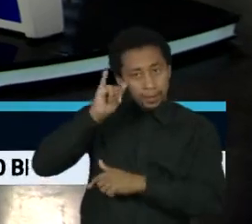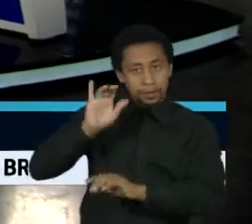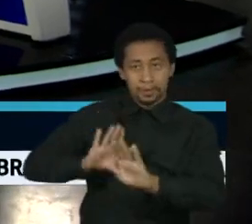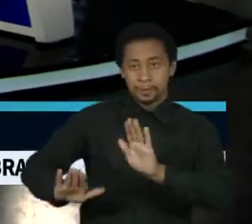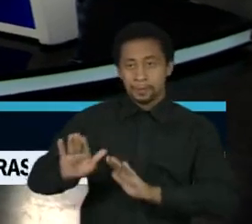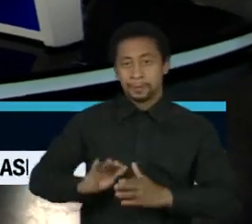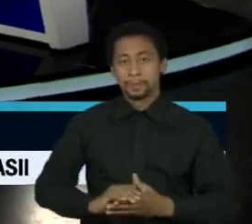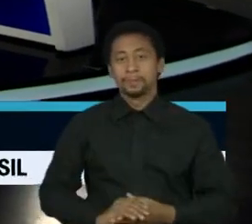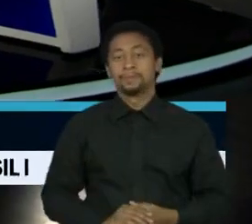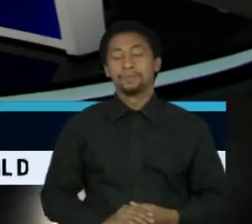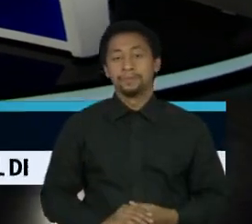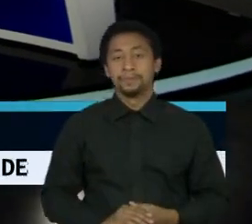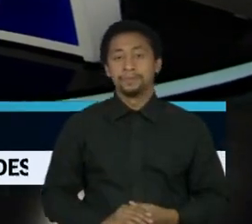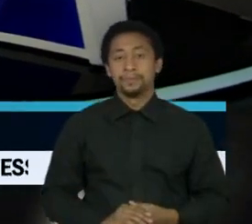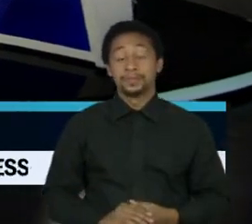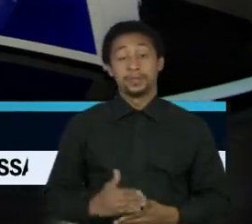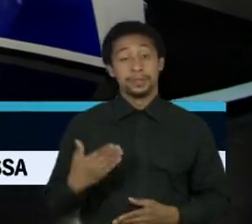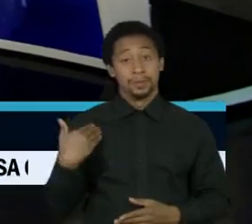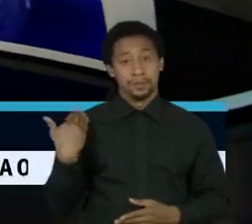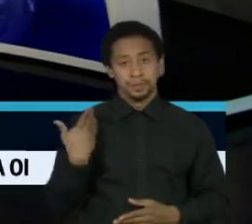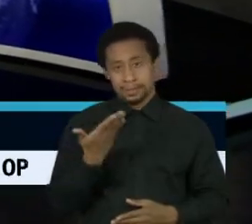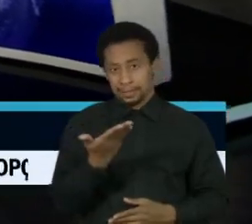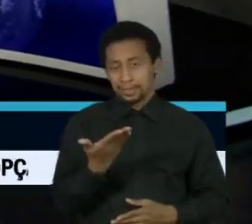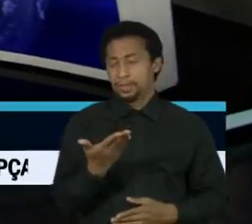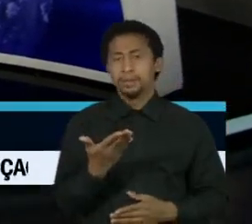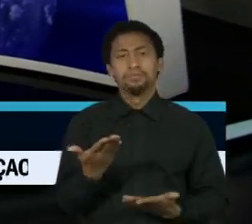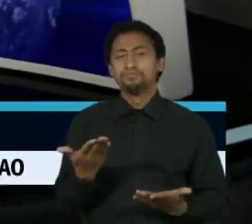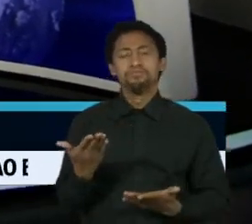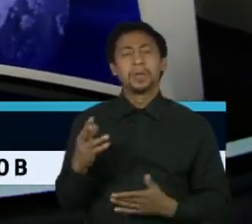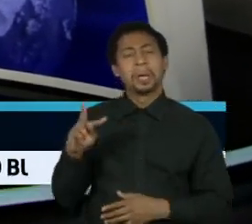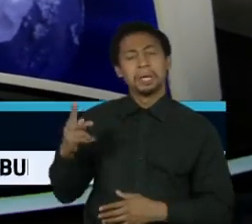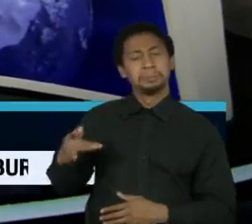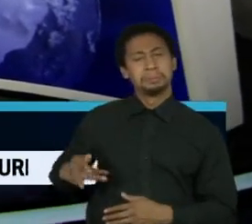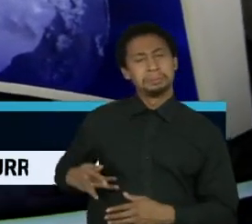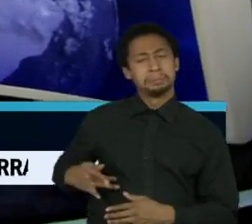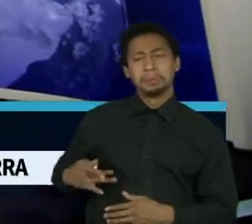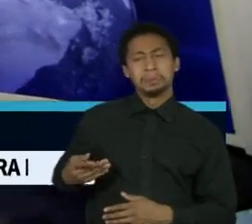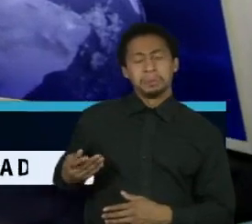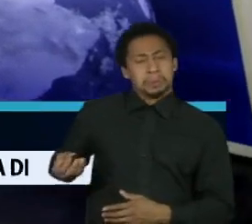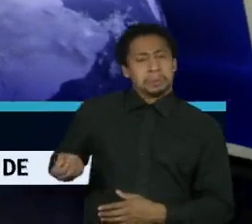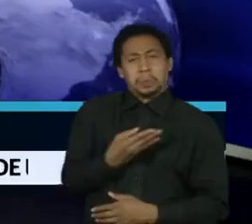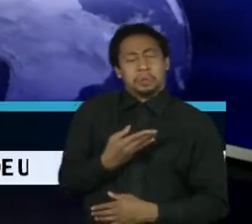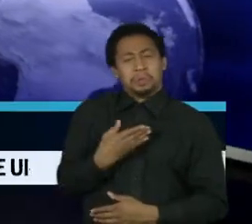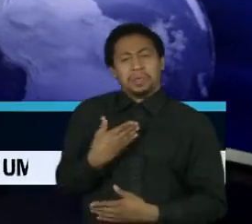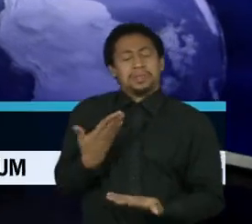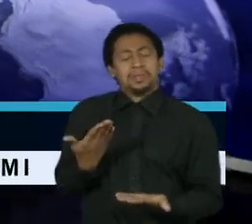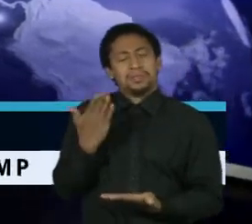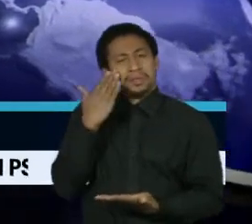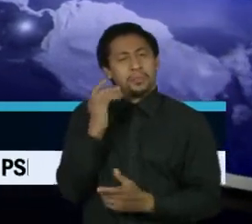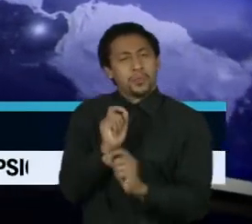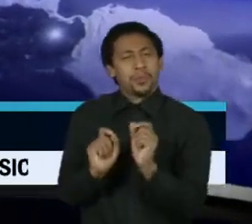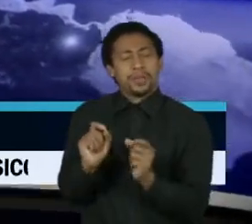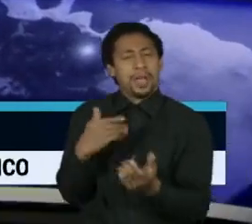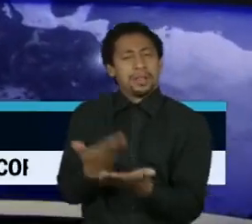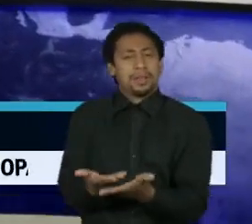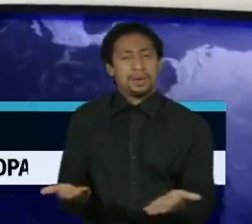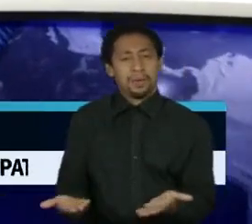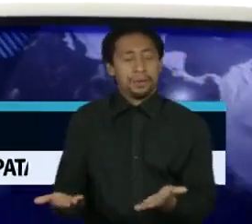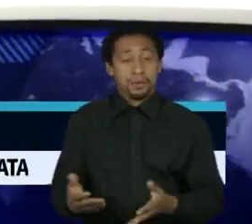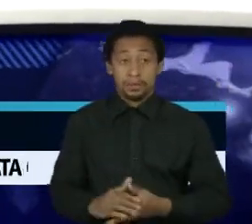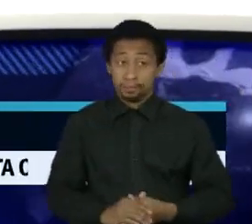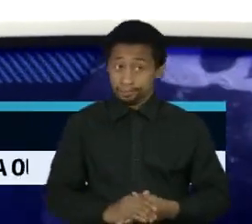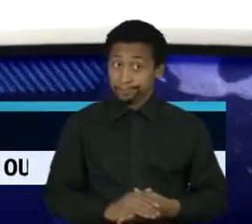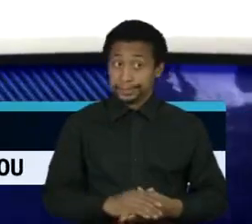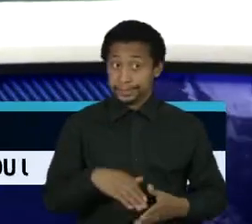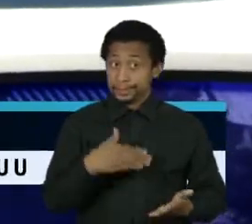a professora Rosana o que se sabe de concreto sobre essa hepatite misteriosa até agora até agora o que a gente